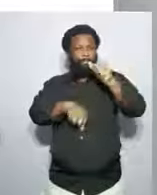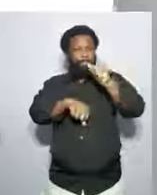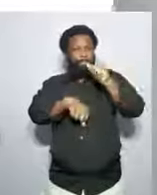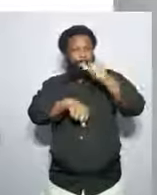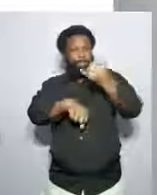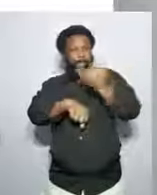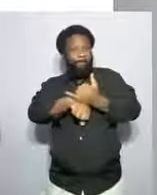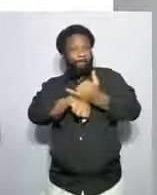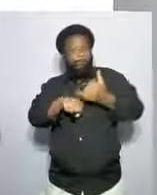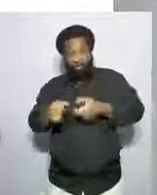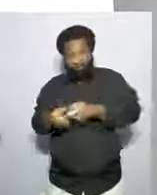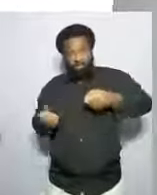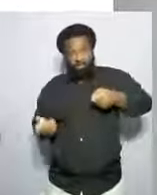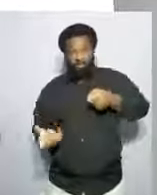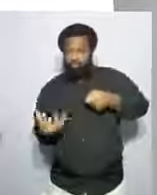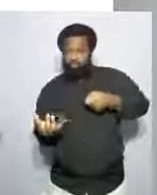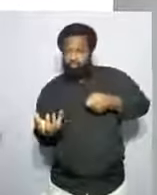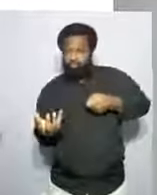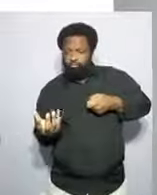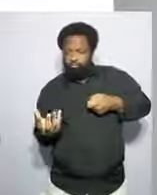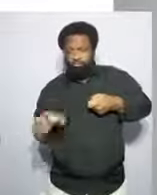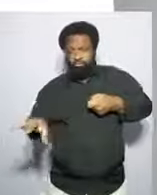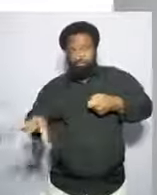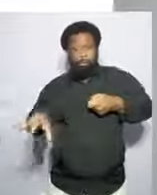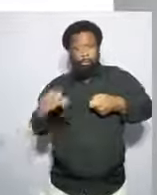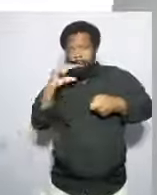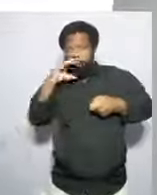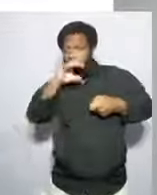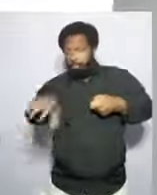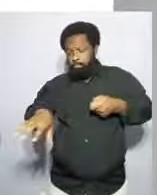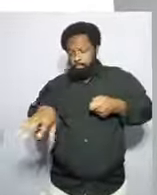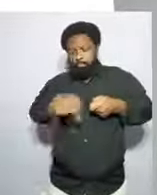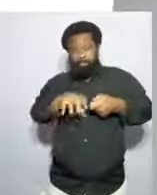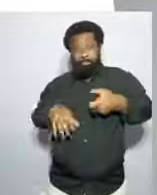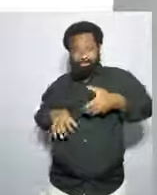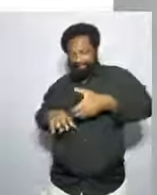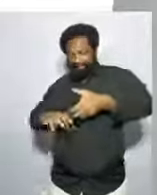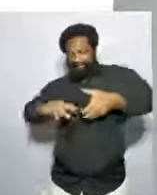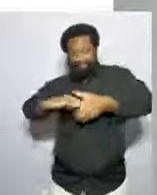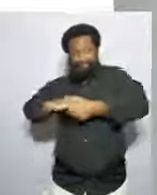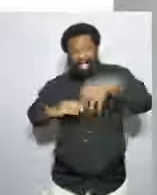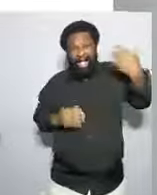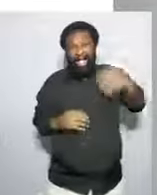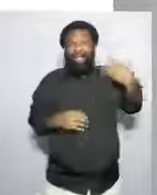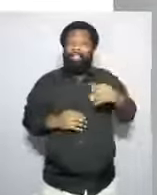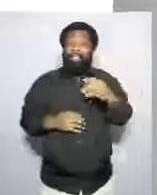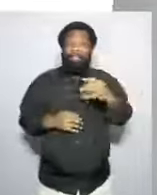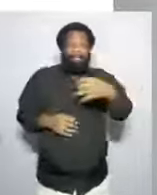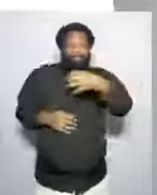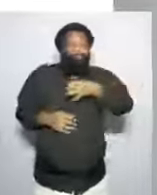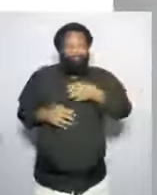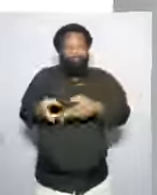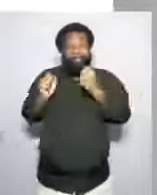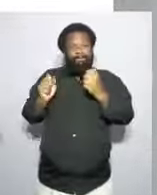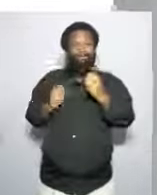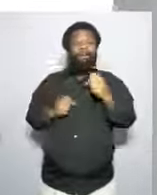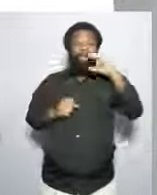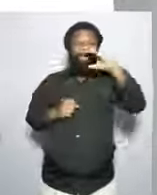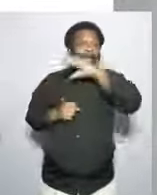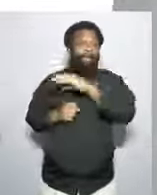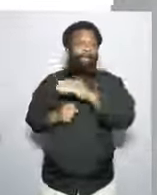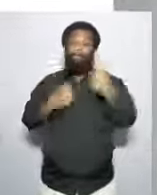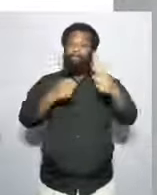feita a panela. Então, dependendo da temperatura do fogo, quando você pega no cabo, se você não pegar